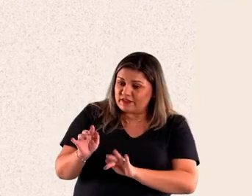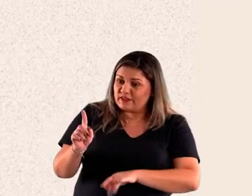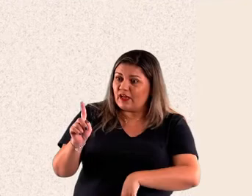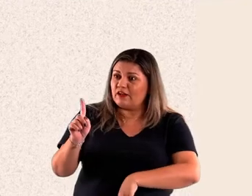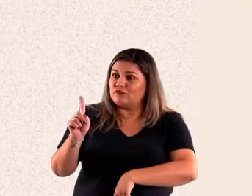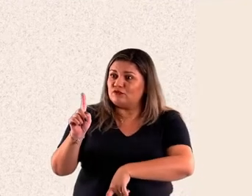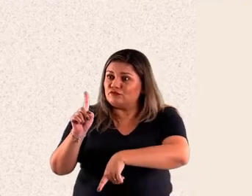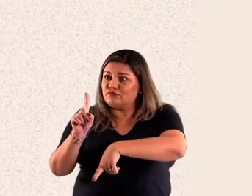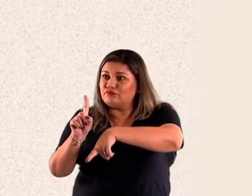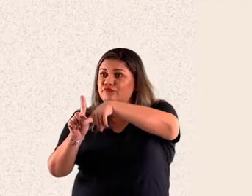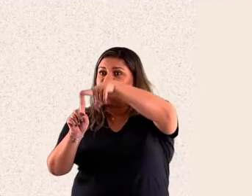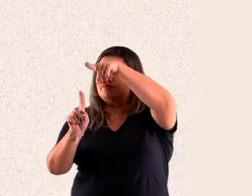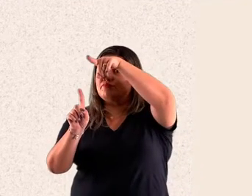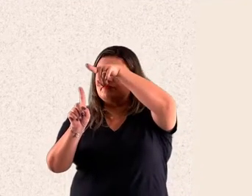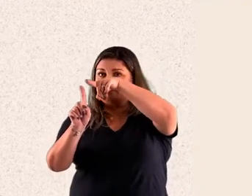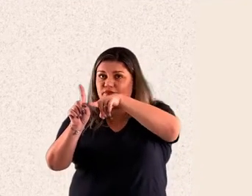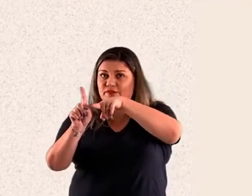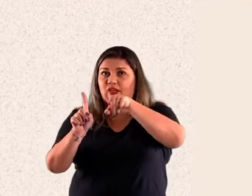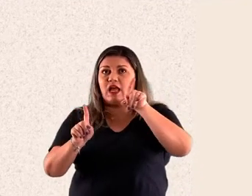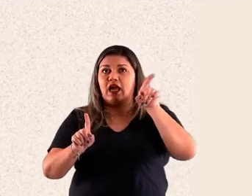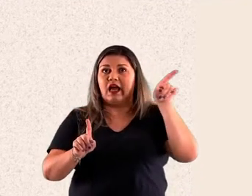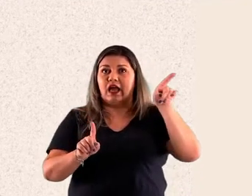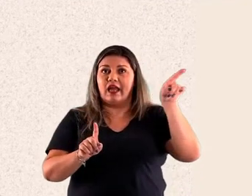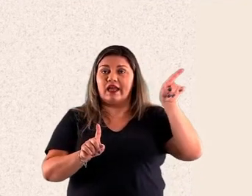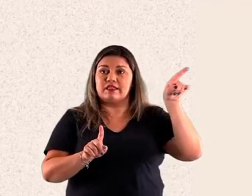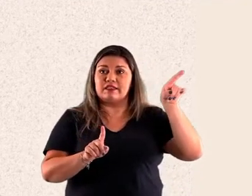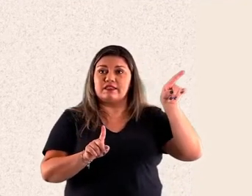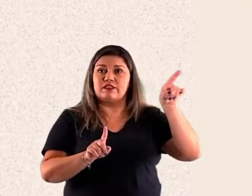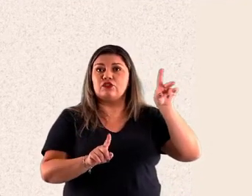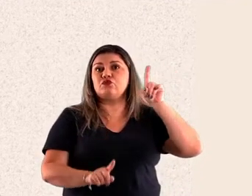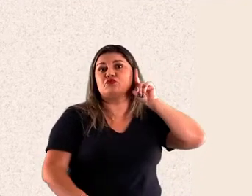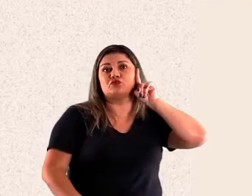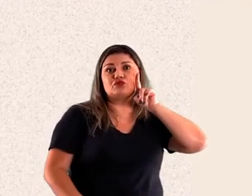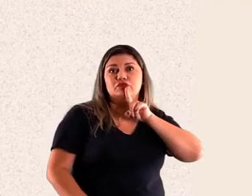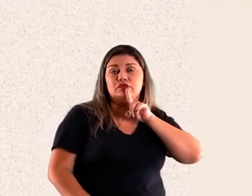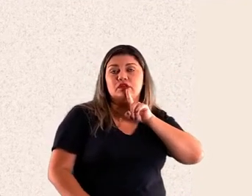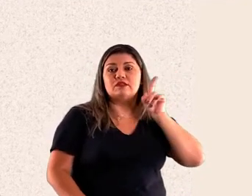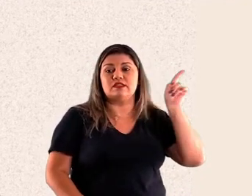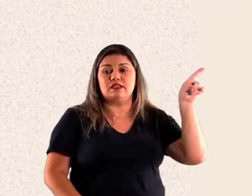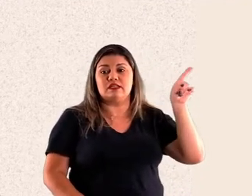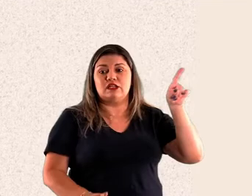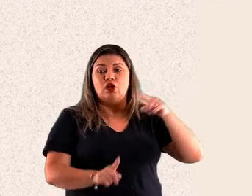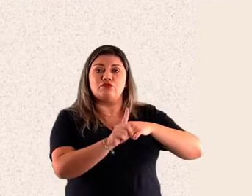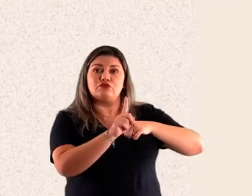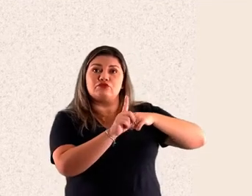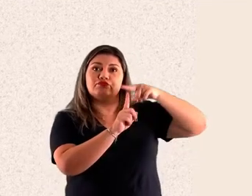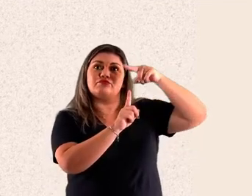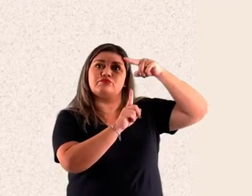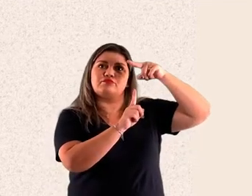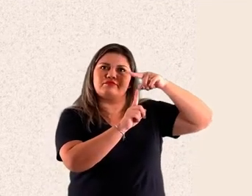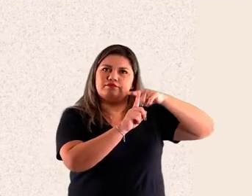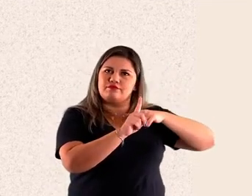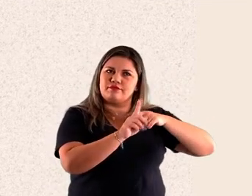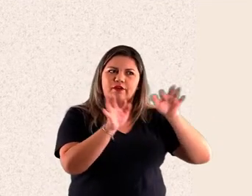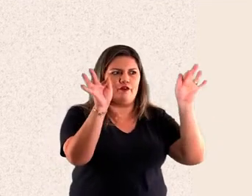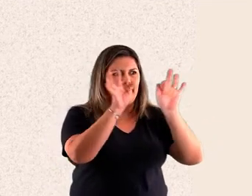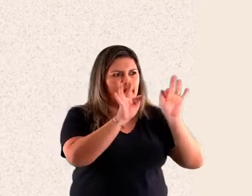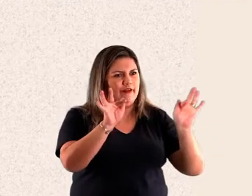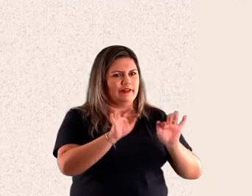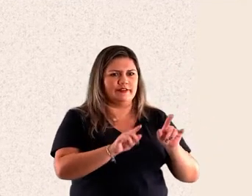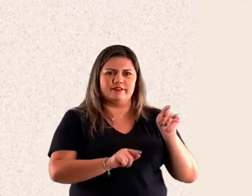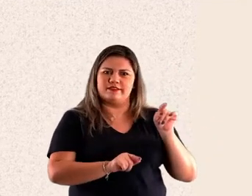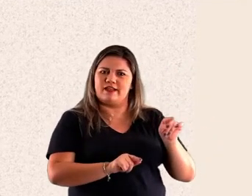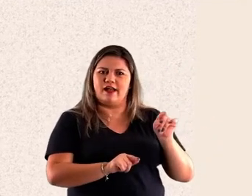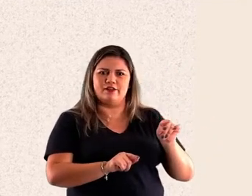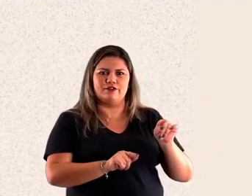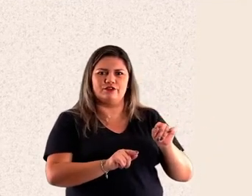felicidade das pessoas e se a dos Estados Unidos o Japão é muito parecido o nível de felicidade das pessoas não aumenta conforme